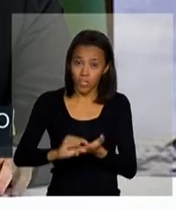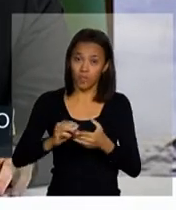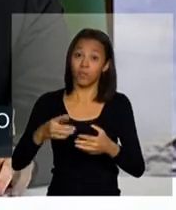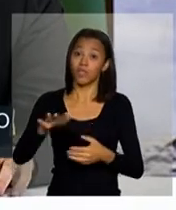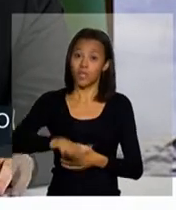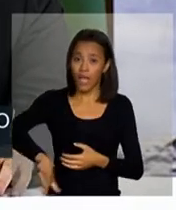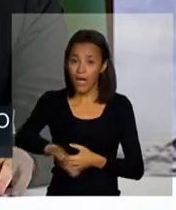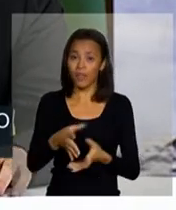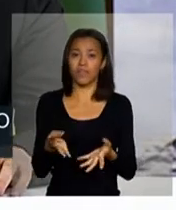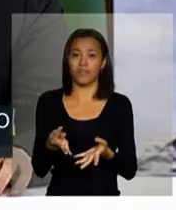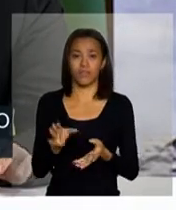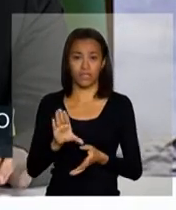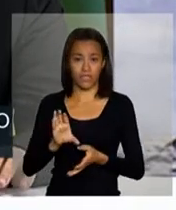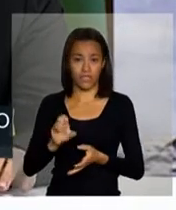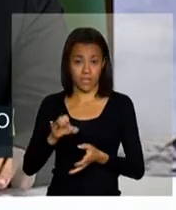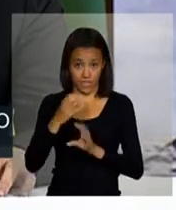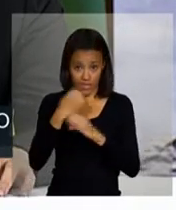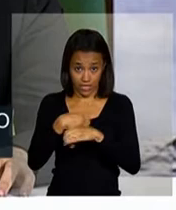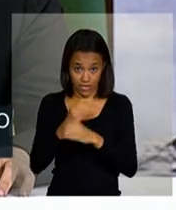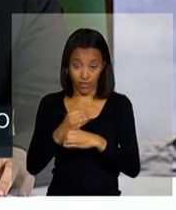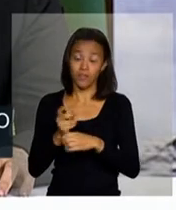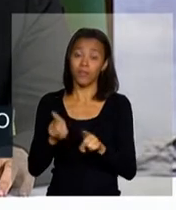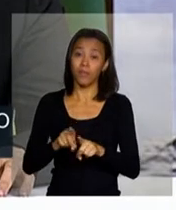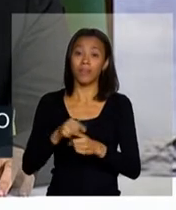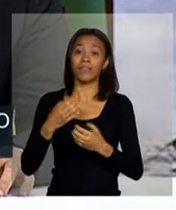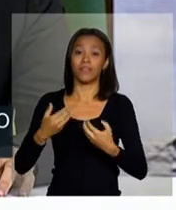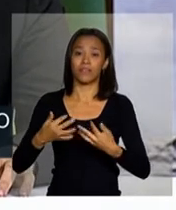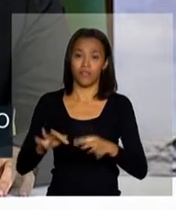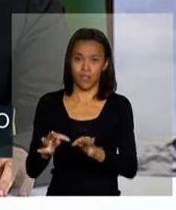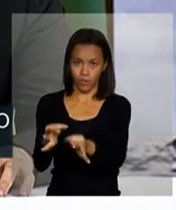tecnologia. O Ministério da Pesca,